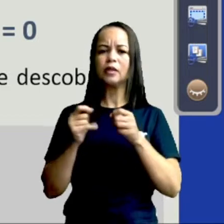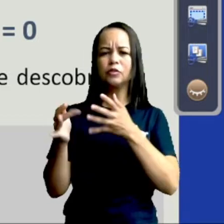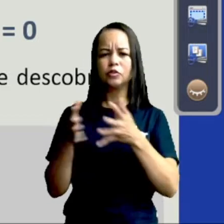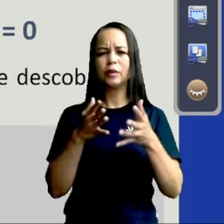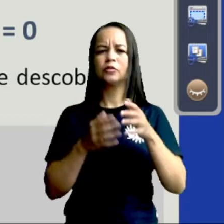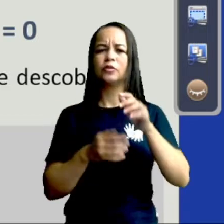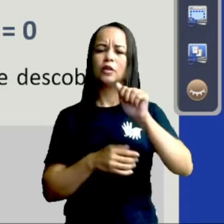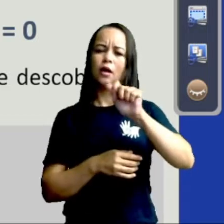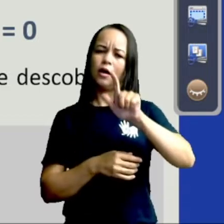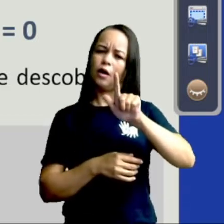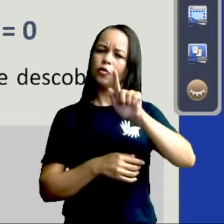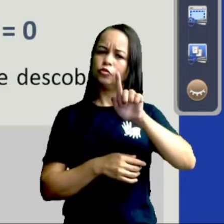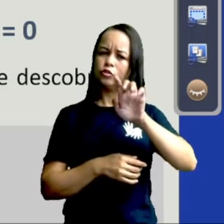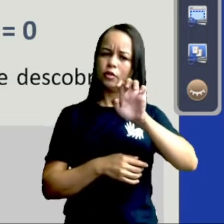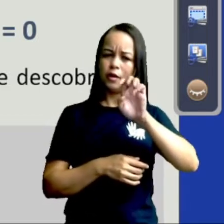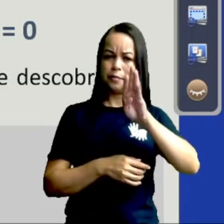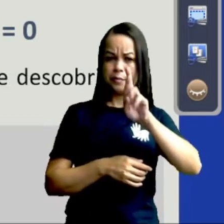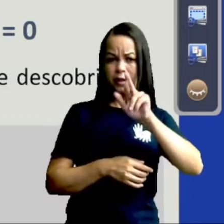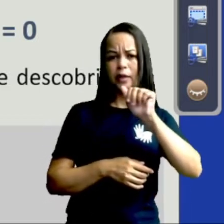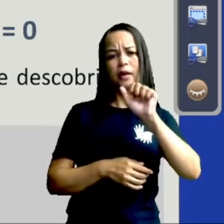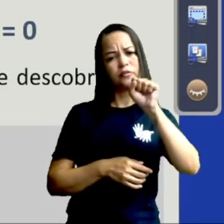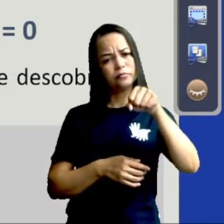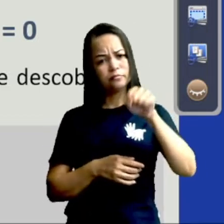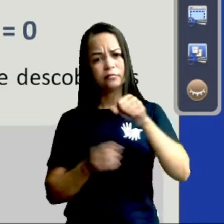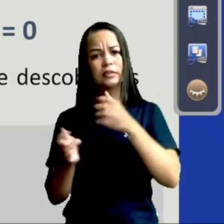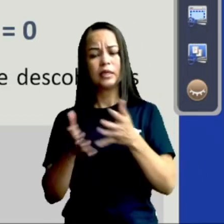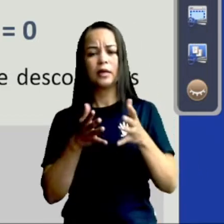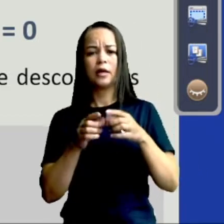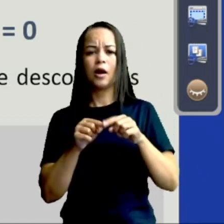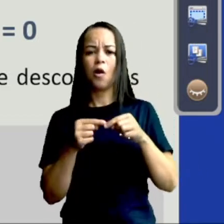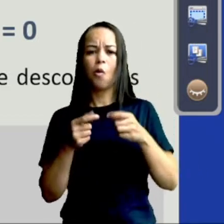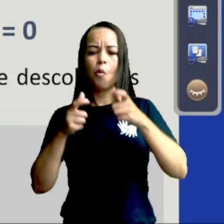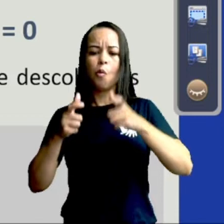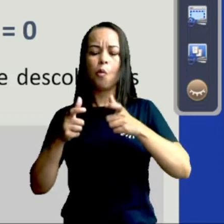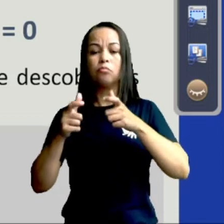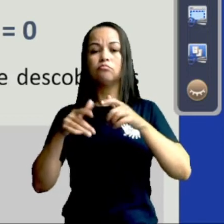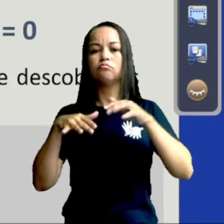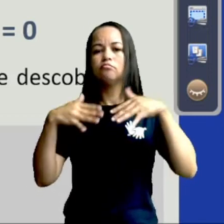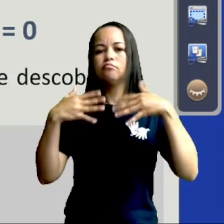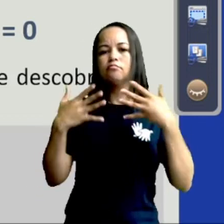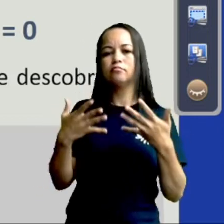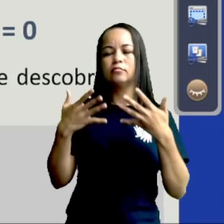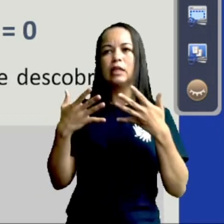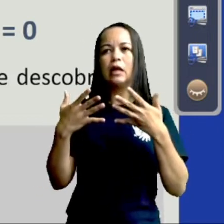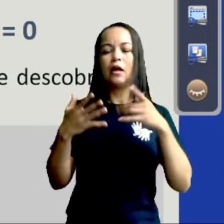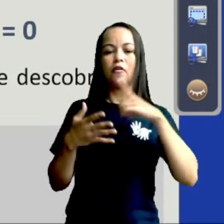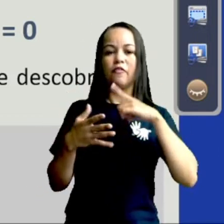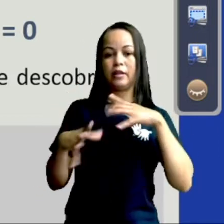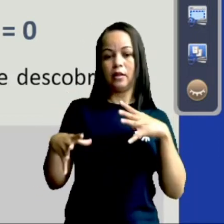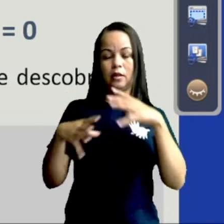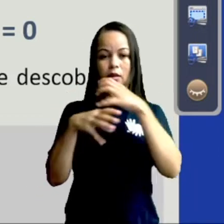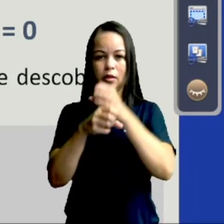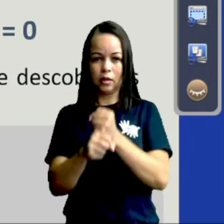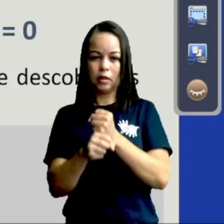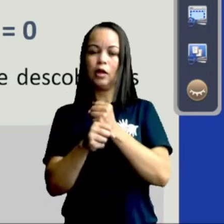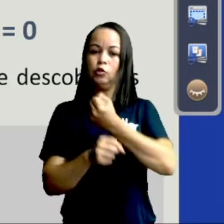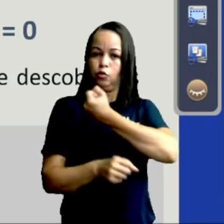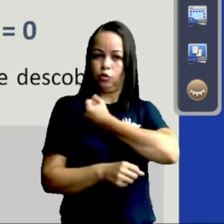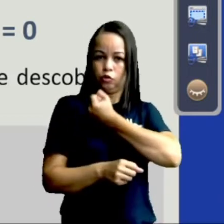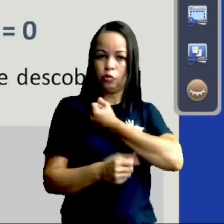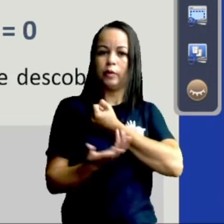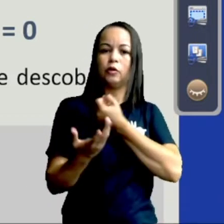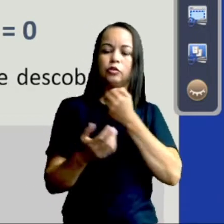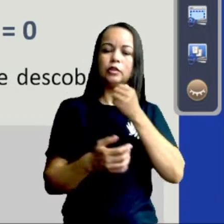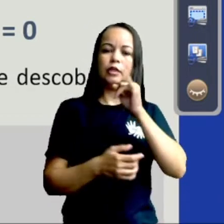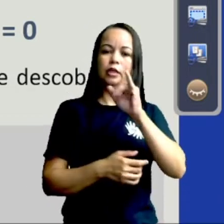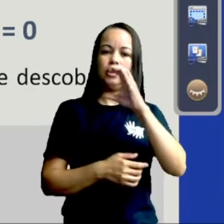algébricas? São. Só que são expressões algébricas onde vai ter, além das operações dos números e das incógnitas, vai ter